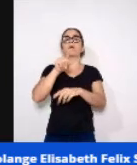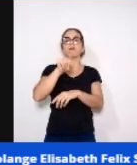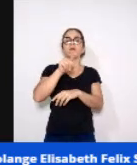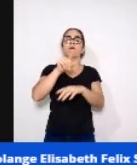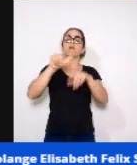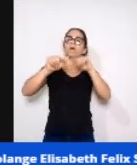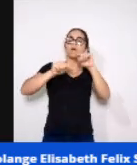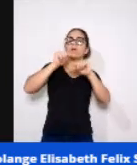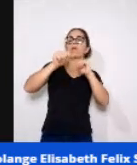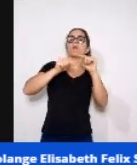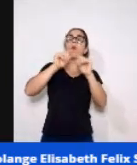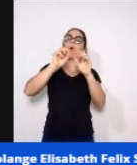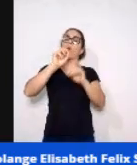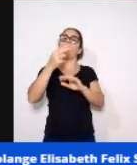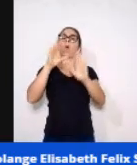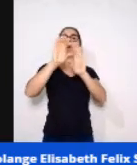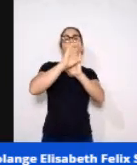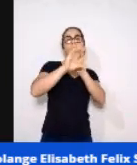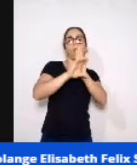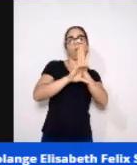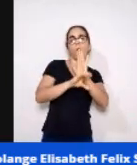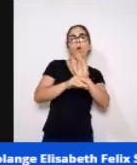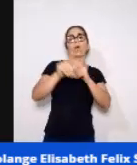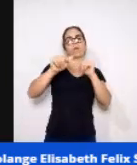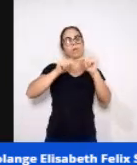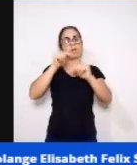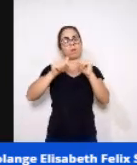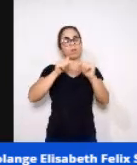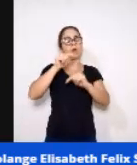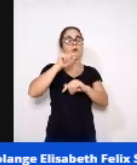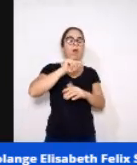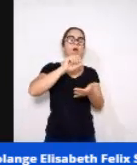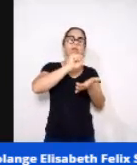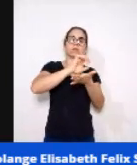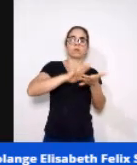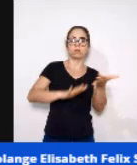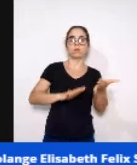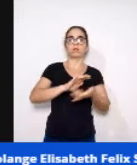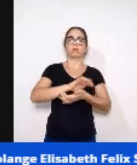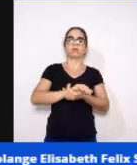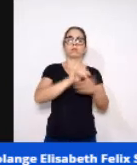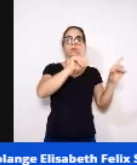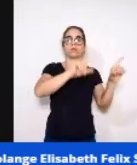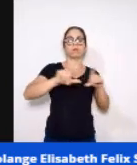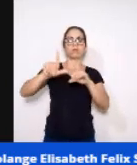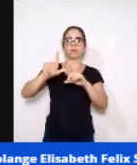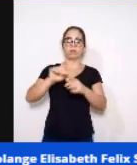trabalhando naquela determinada atividade. Próximo slide, por gentileza.